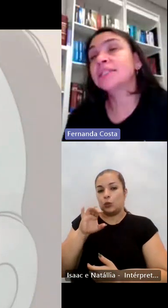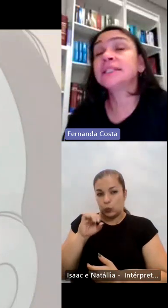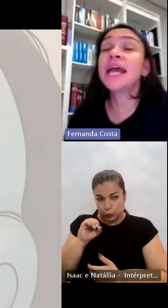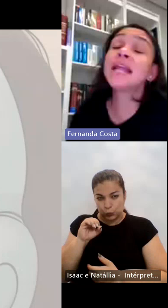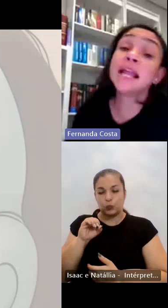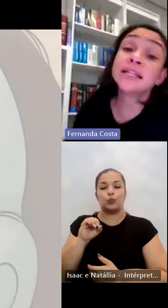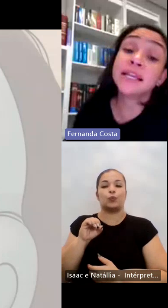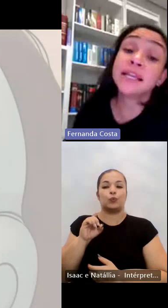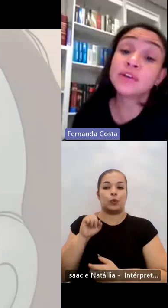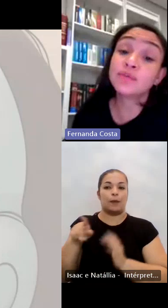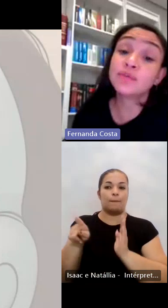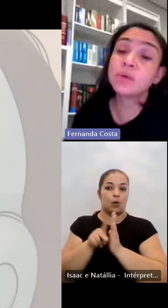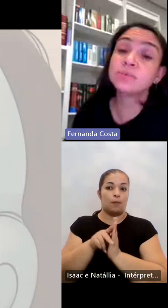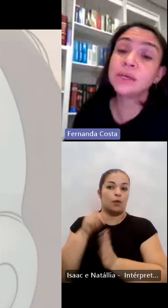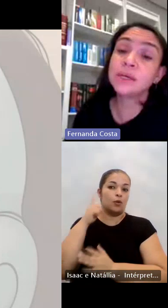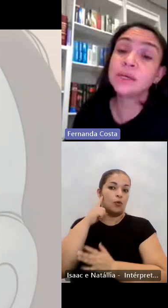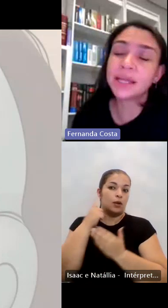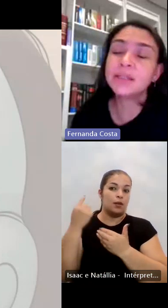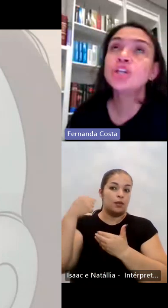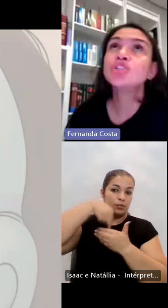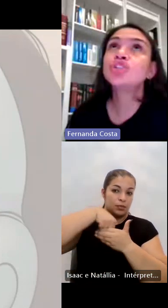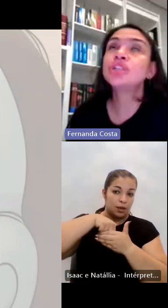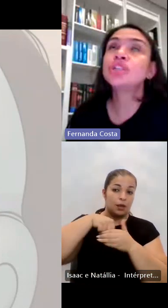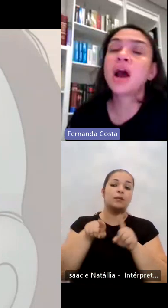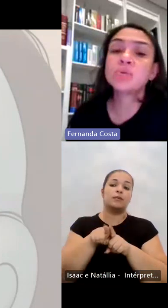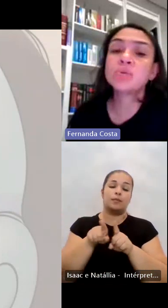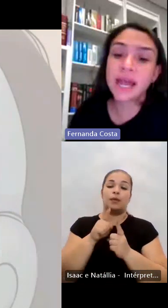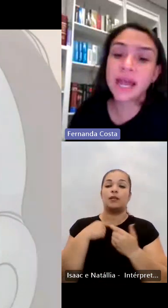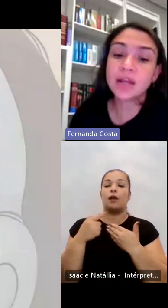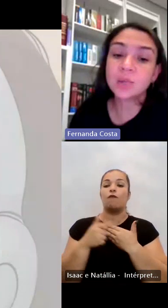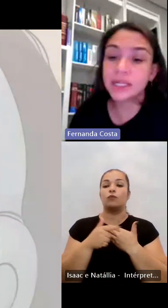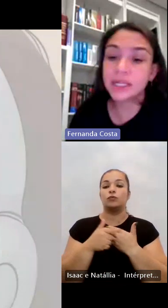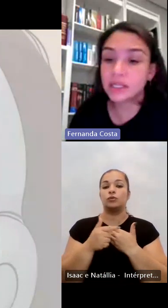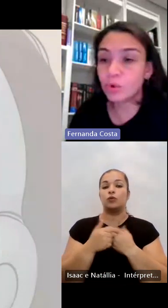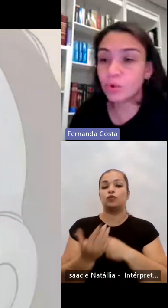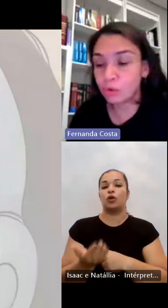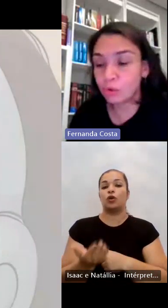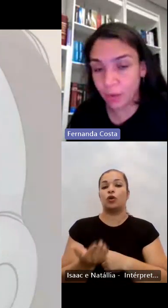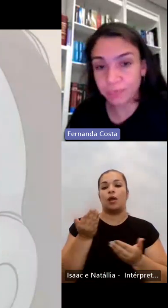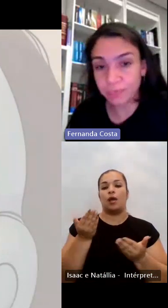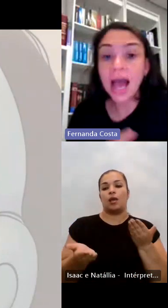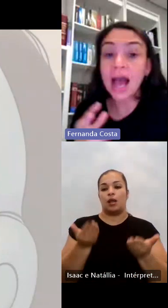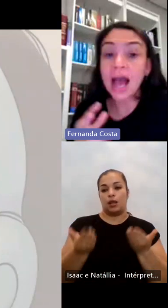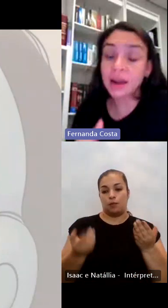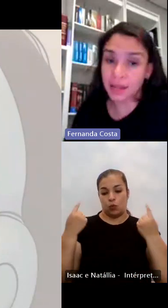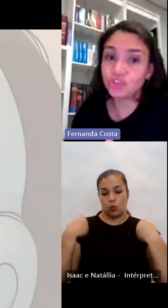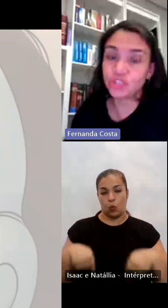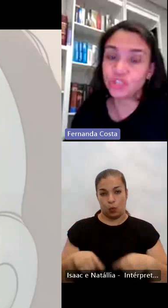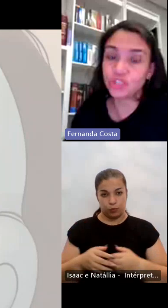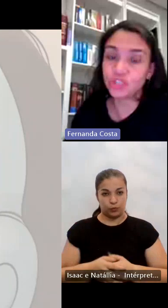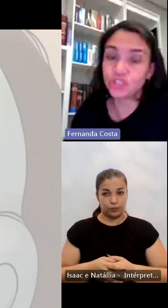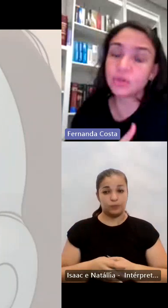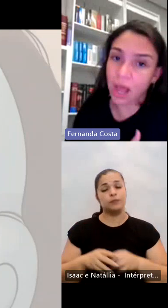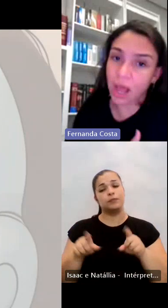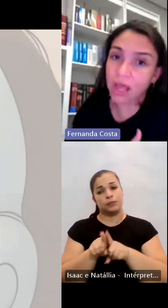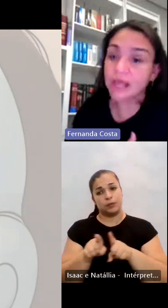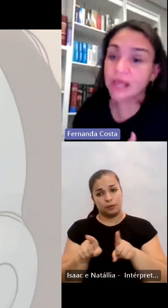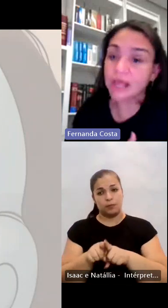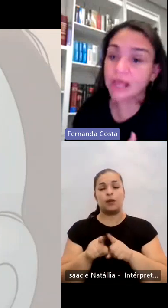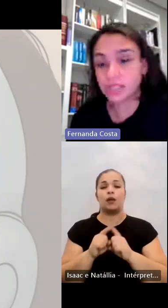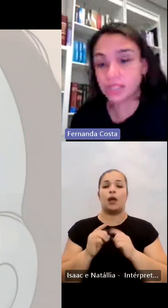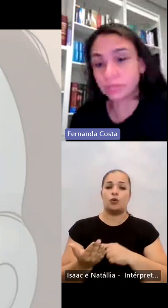orelha interna, ela tem essa função também de auxiliar no equilíbrio corporal, além de